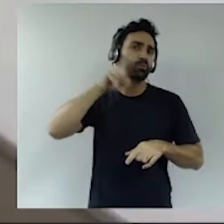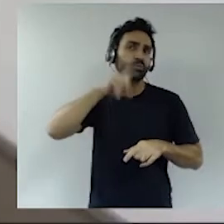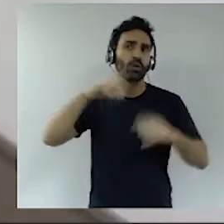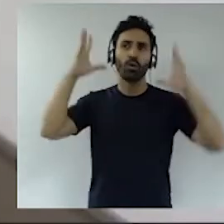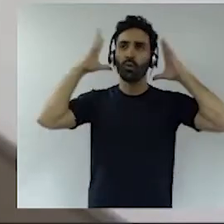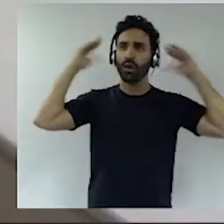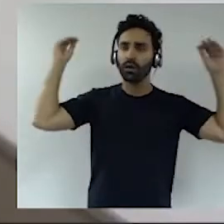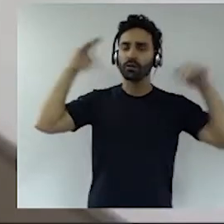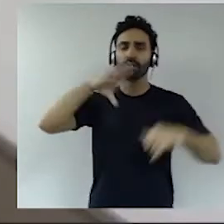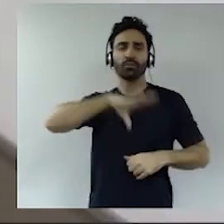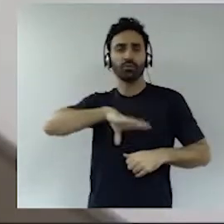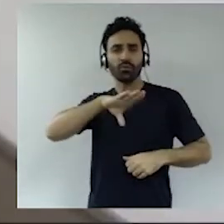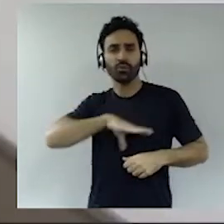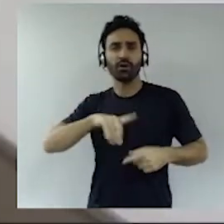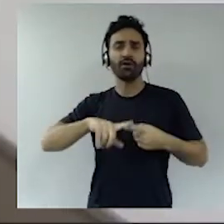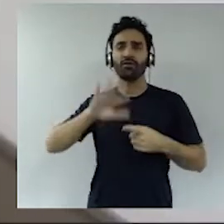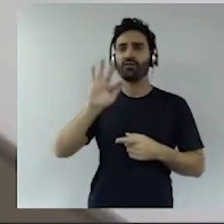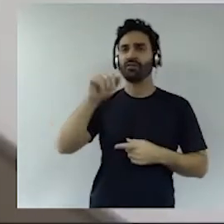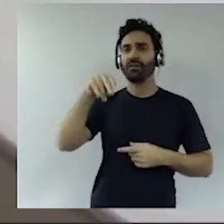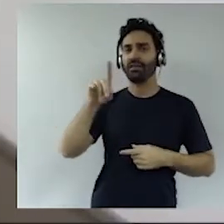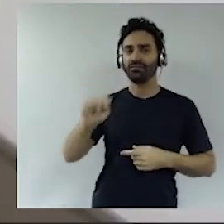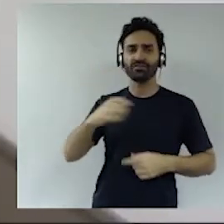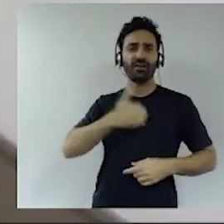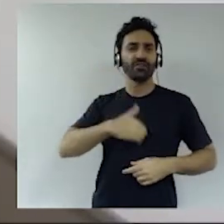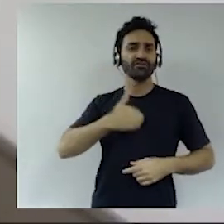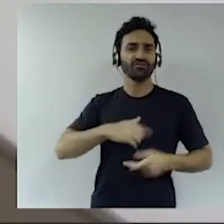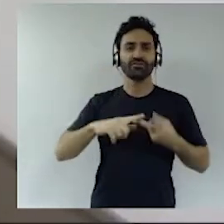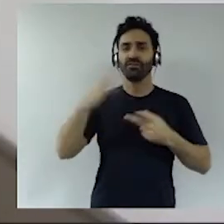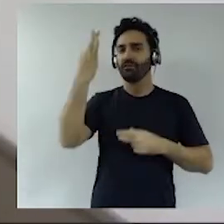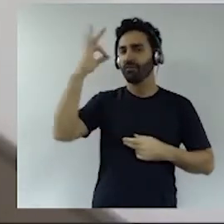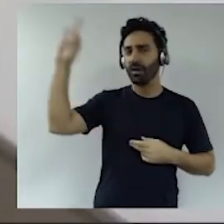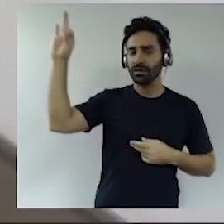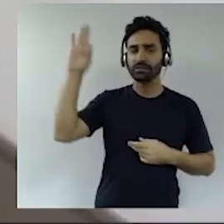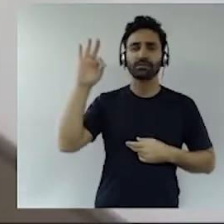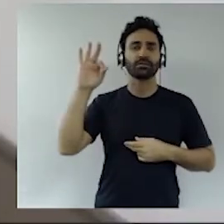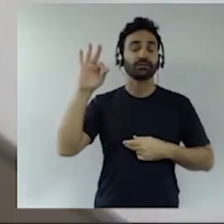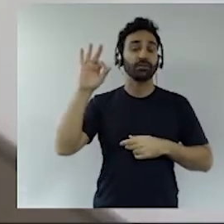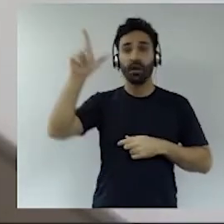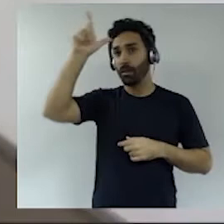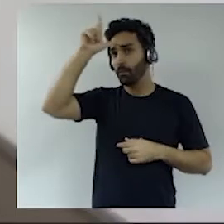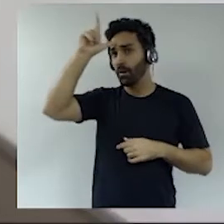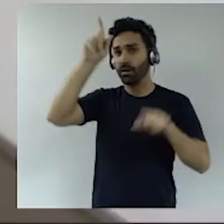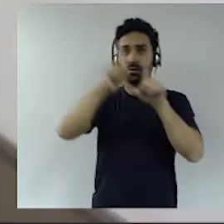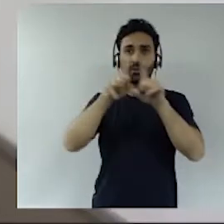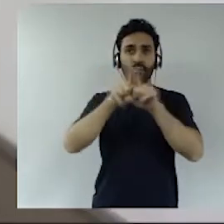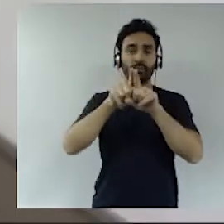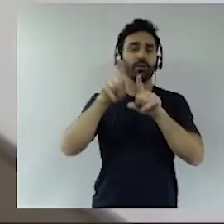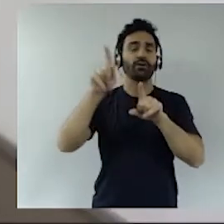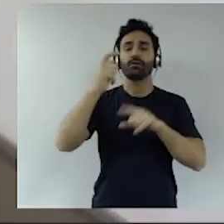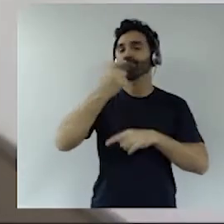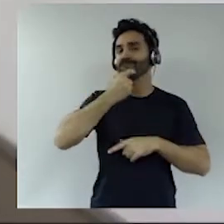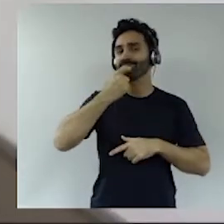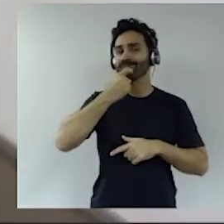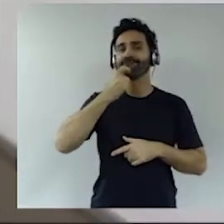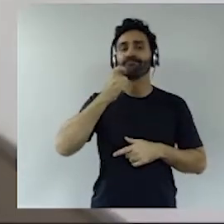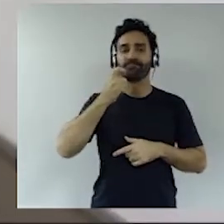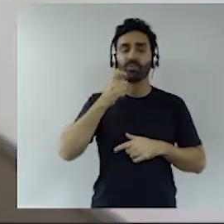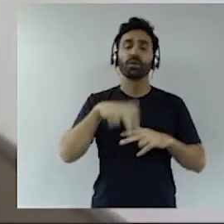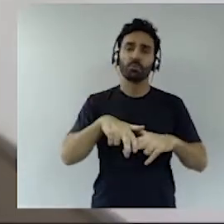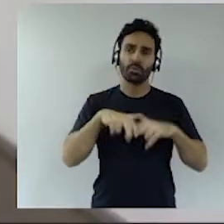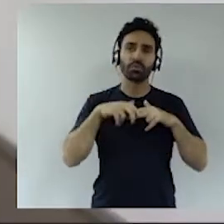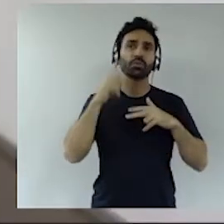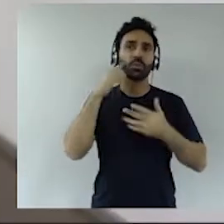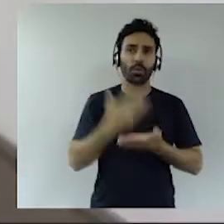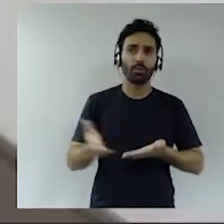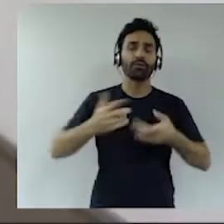Holanda, Portugal, Finlândia, Argentina, França, Alemanha e Reino Unido. Então, para